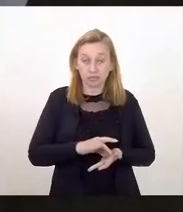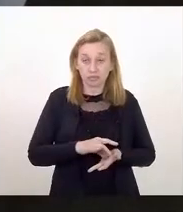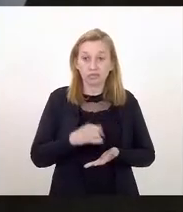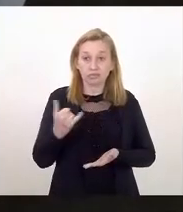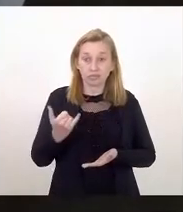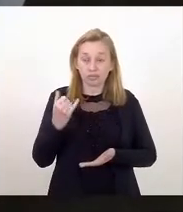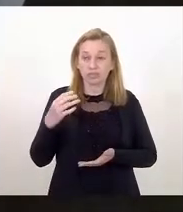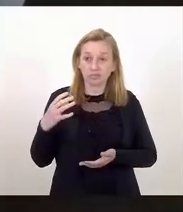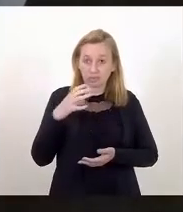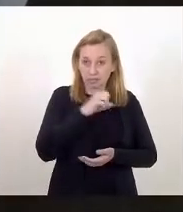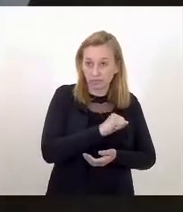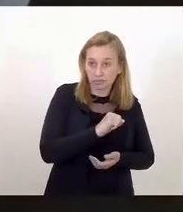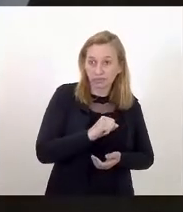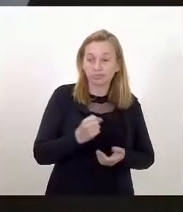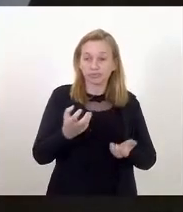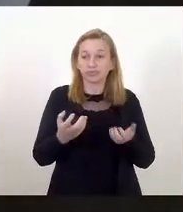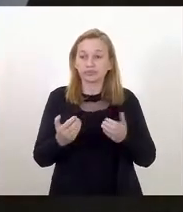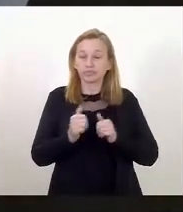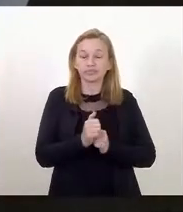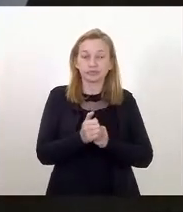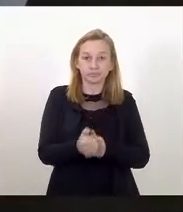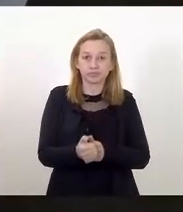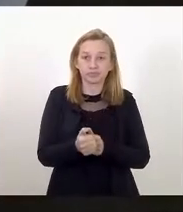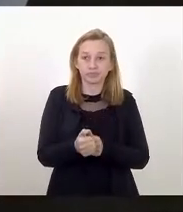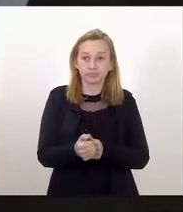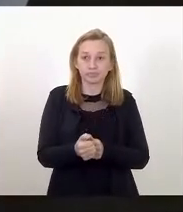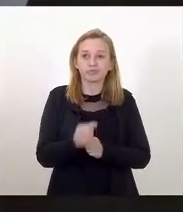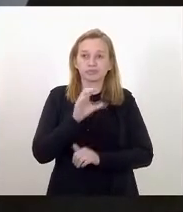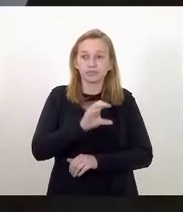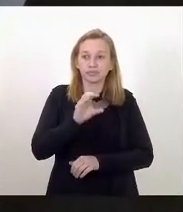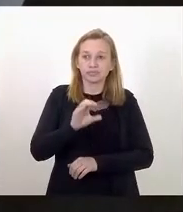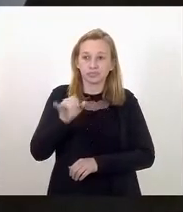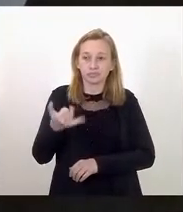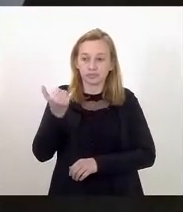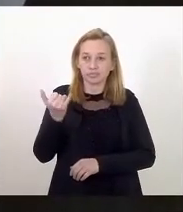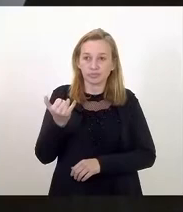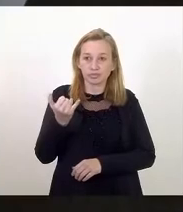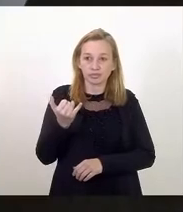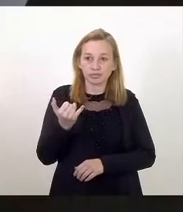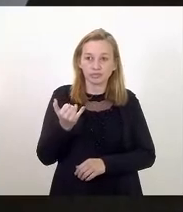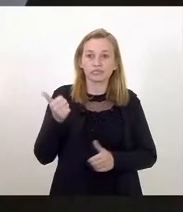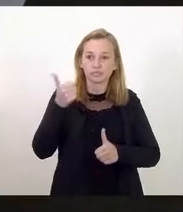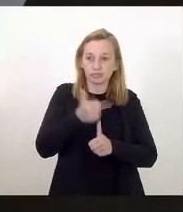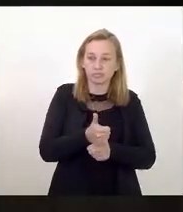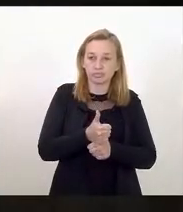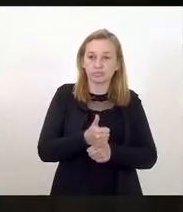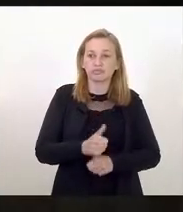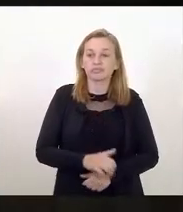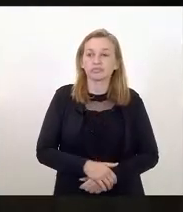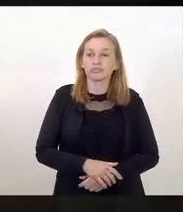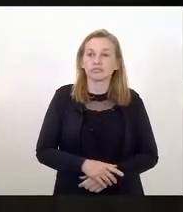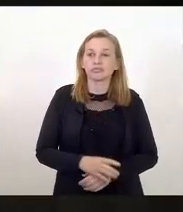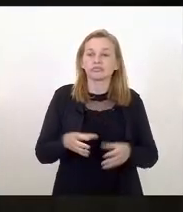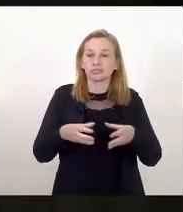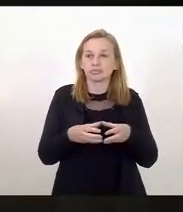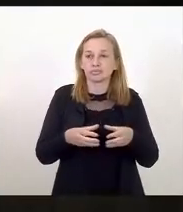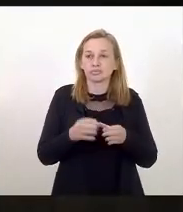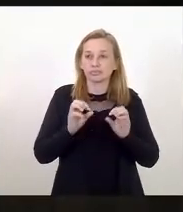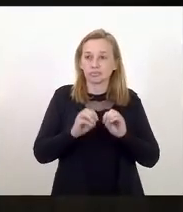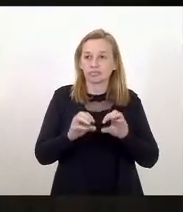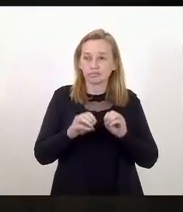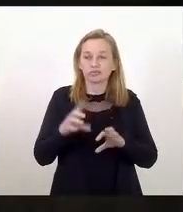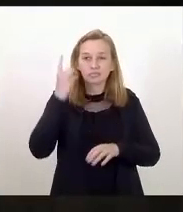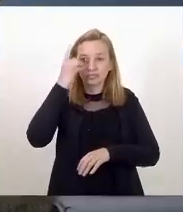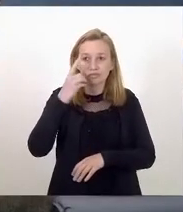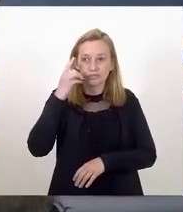é urgente. e eu quero acompanhar o parecer da CCJ nos termos do substitutivo. Pela comissão de educação, deputado Flávio